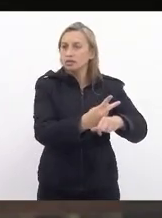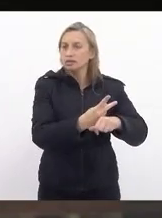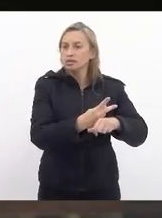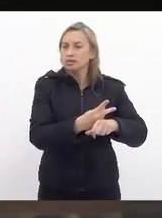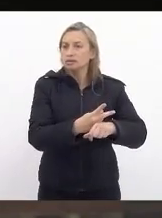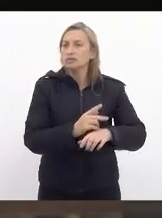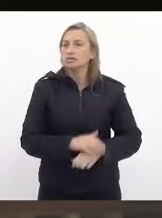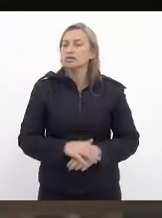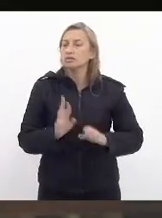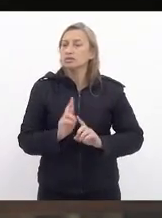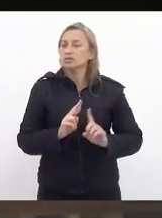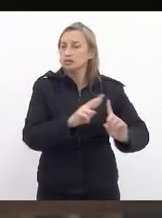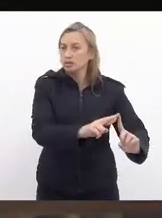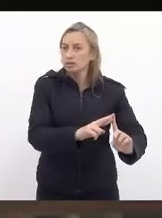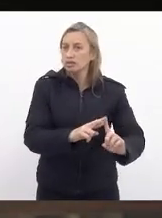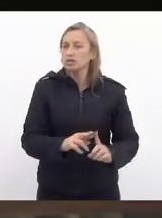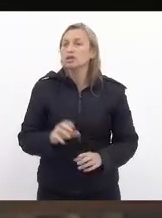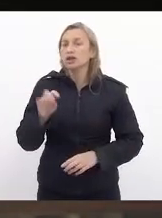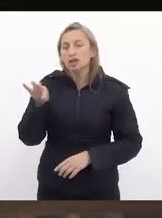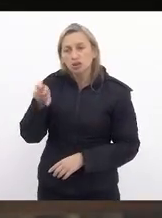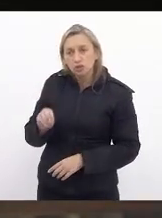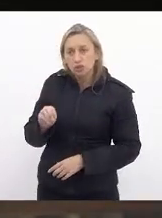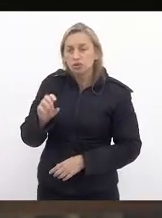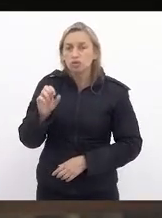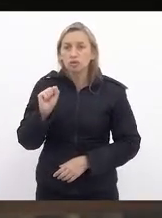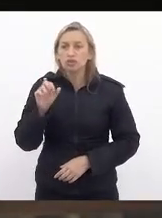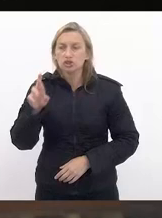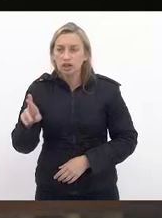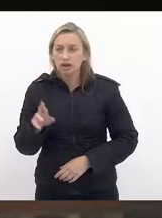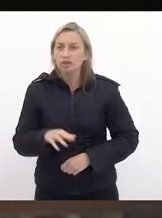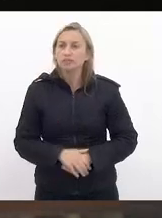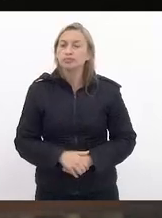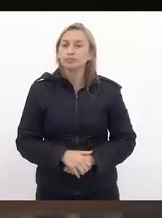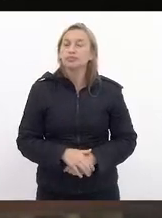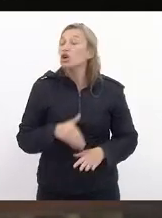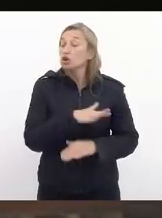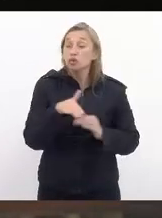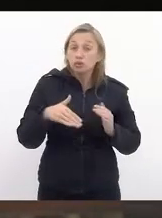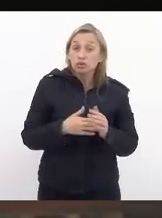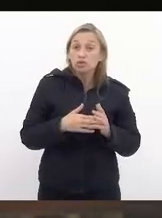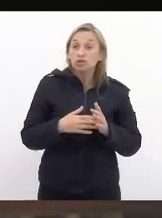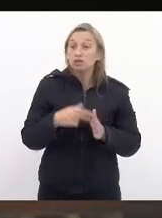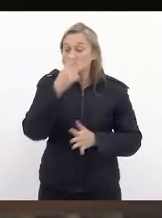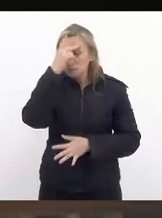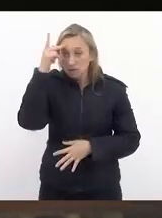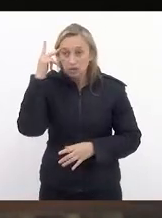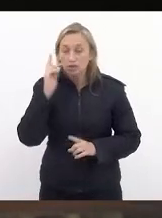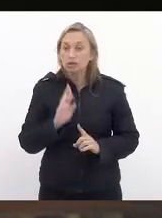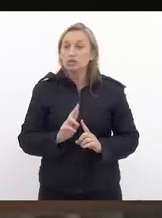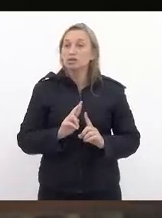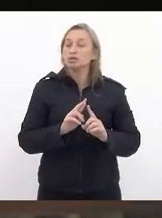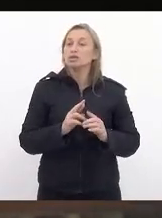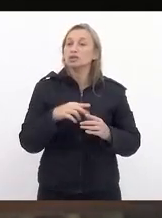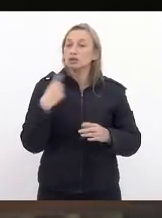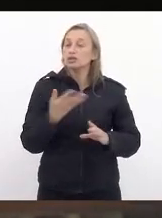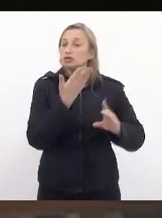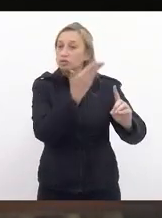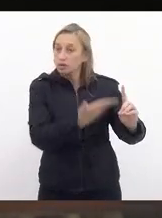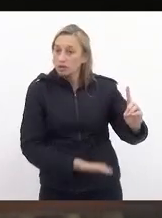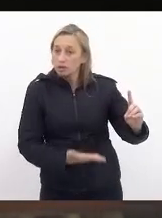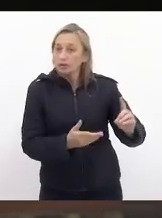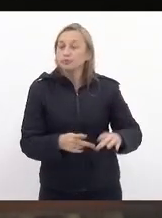e seleciona uma referência assim como Antônio Oscar assim como todas as figuras que nós homenageamos